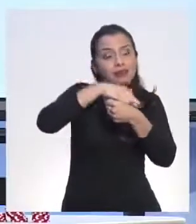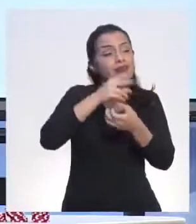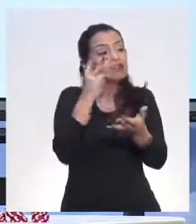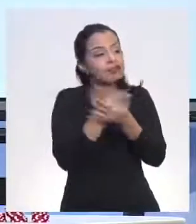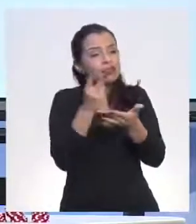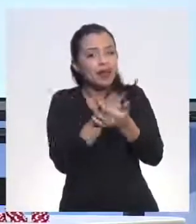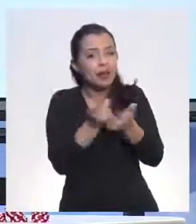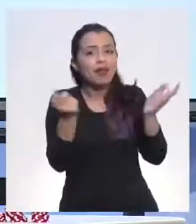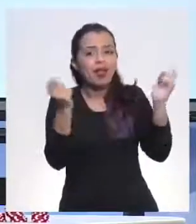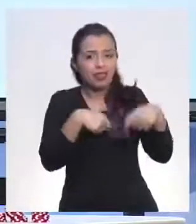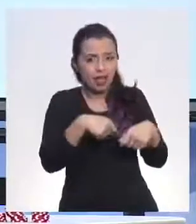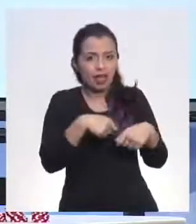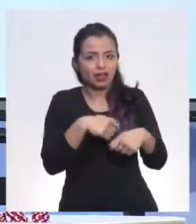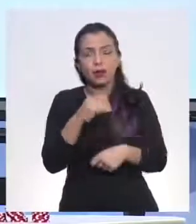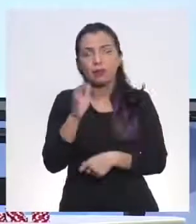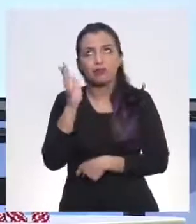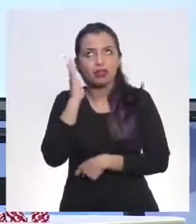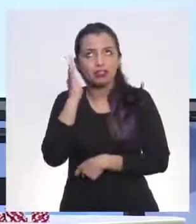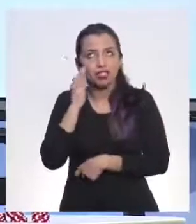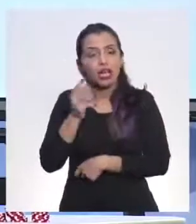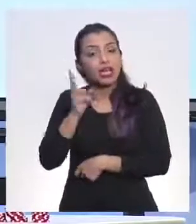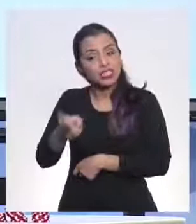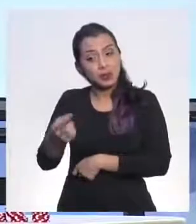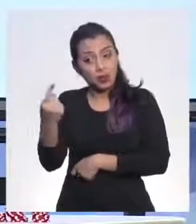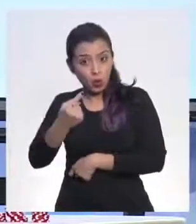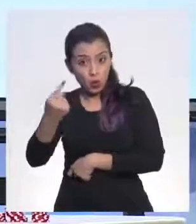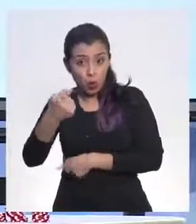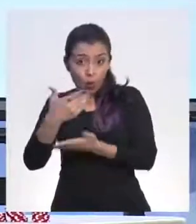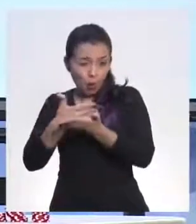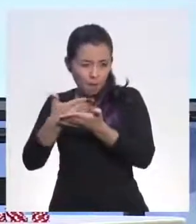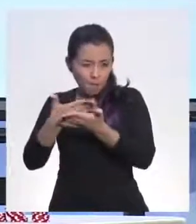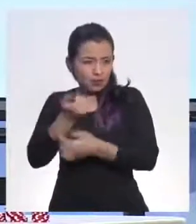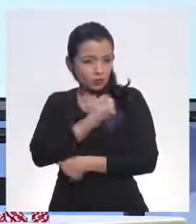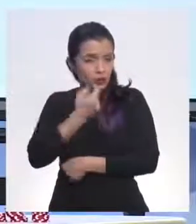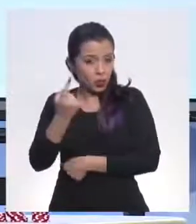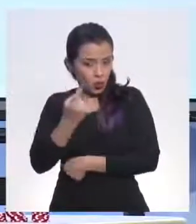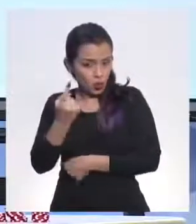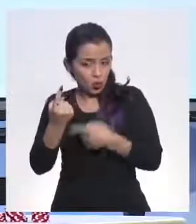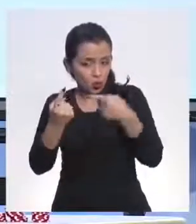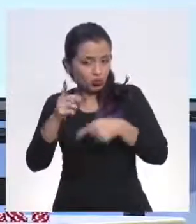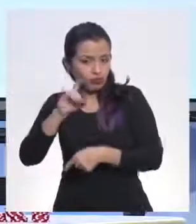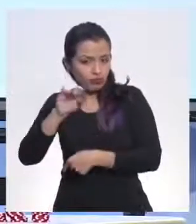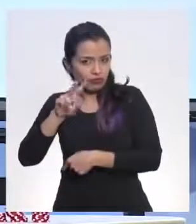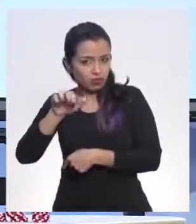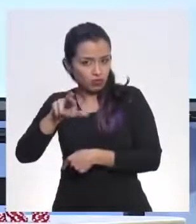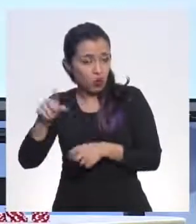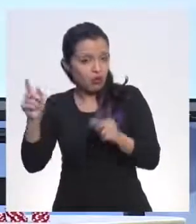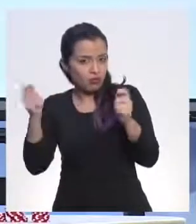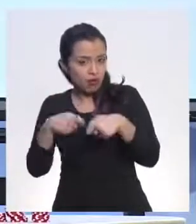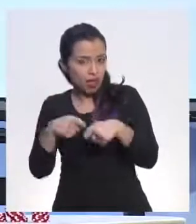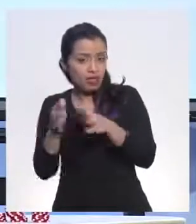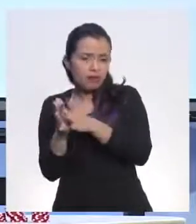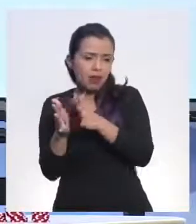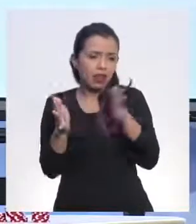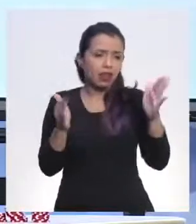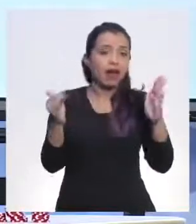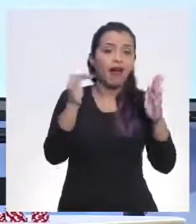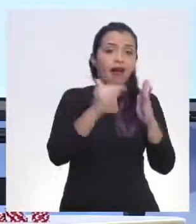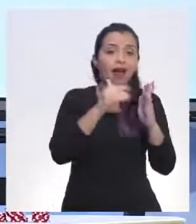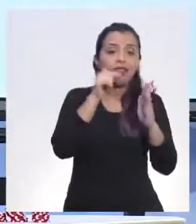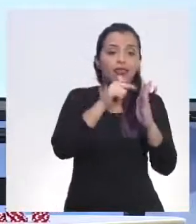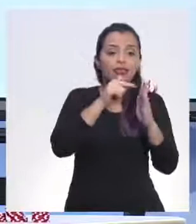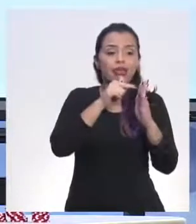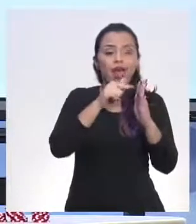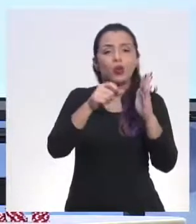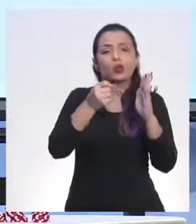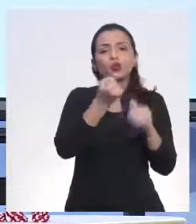vamos iniciar pelo 1, né? Então, vai ser o 1 aí que nós vamos iniciar e vamos acabar no próprio valor dele, beleza? Então, essa é a